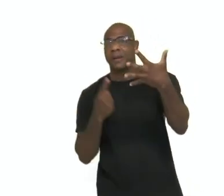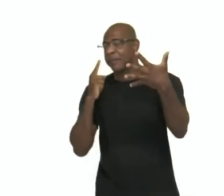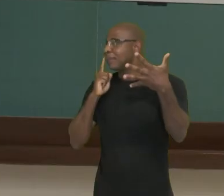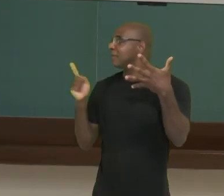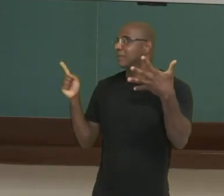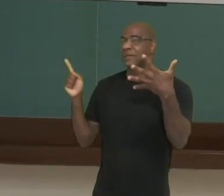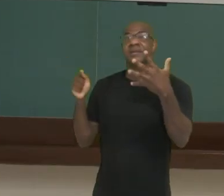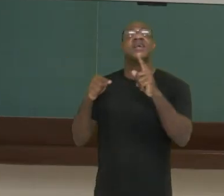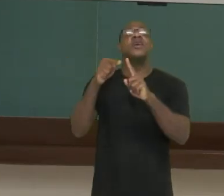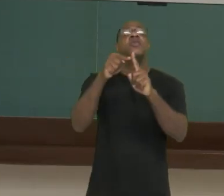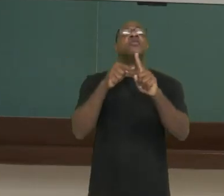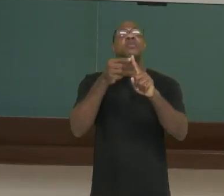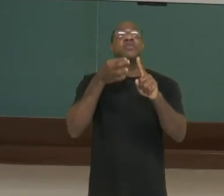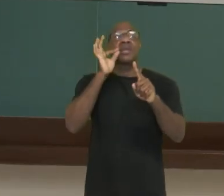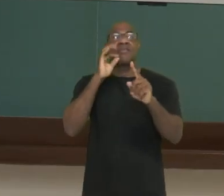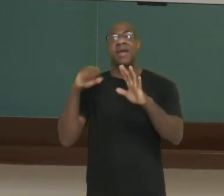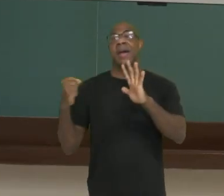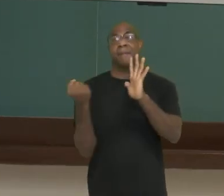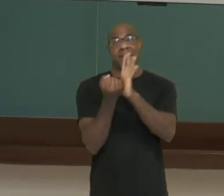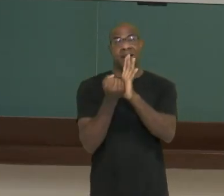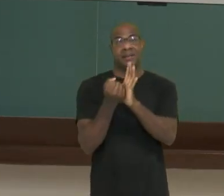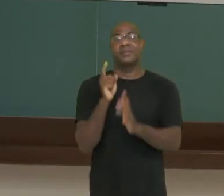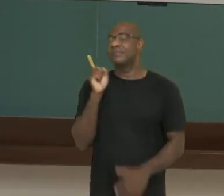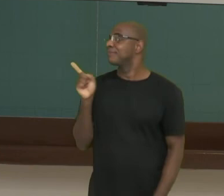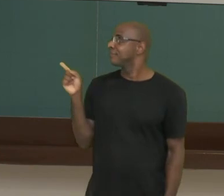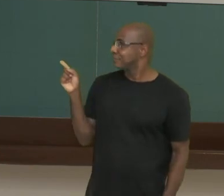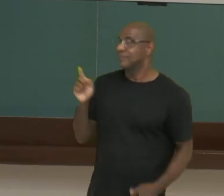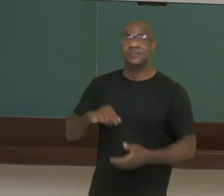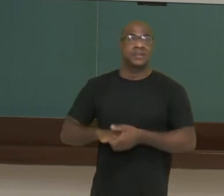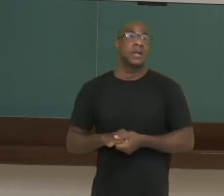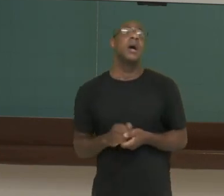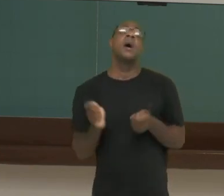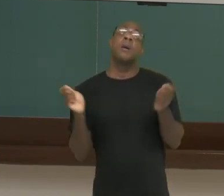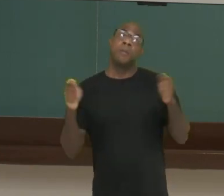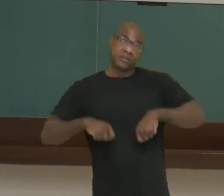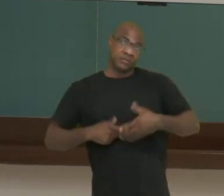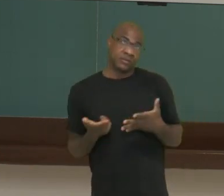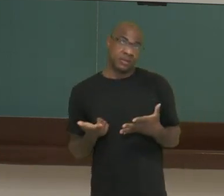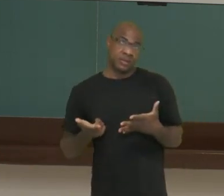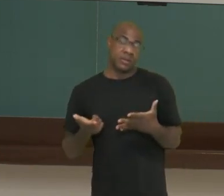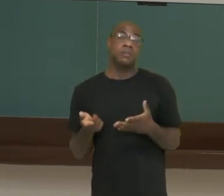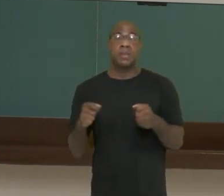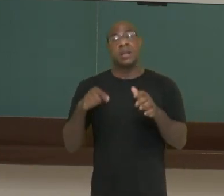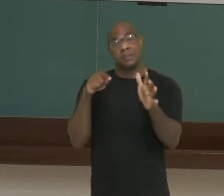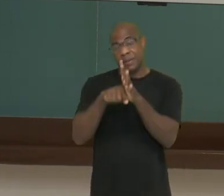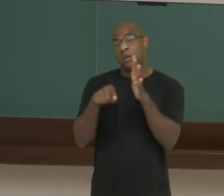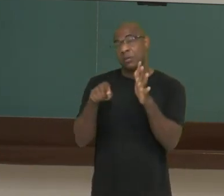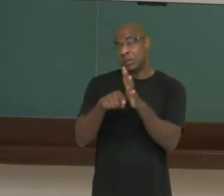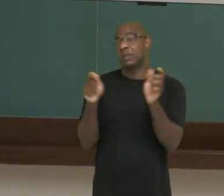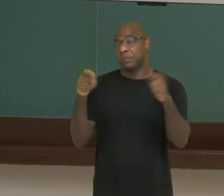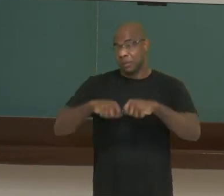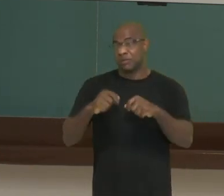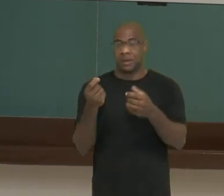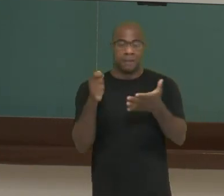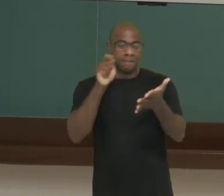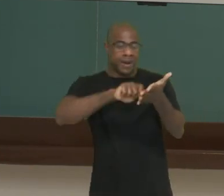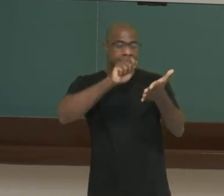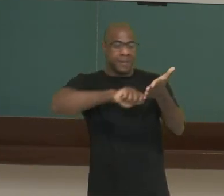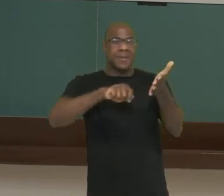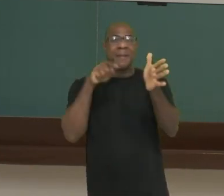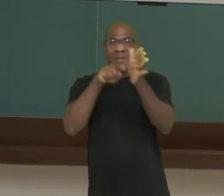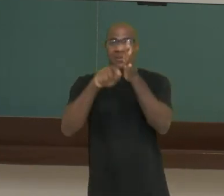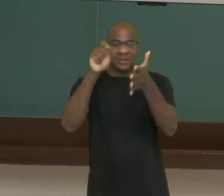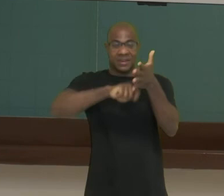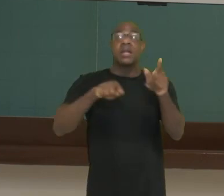ristretto. Coloquei alguns tipos, poderia ser outros. Esse daqui pode ser uma das perguntas dos questionários. Lembra que eu falei dos